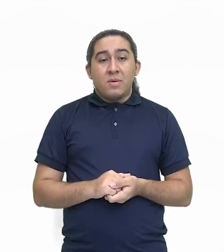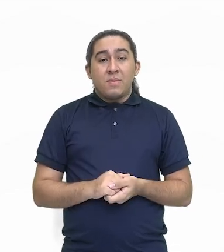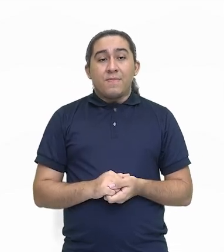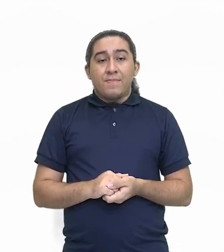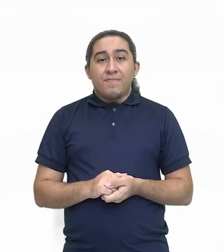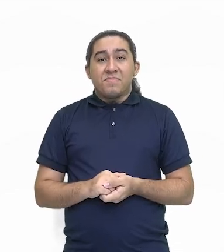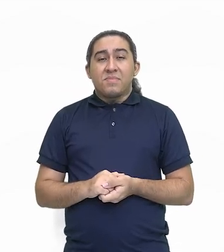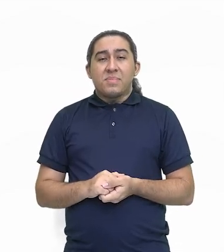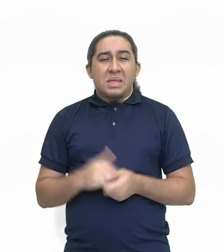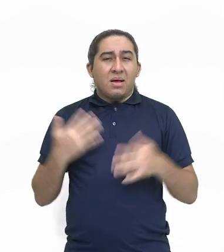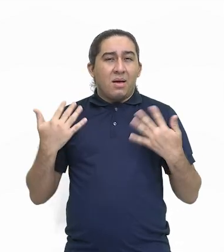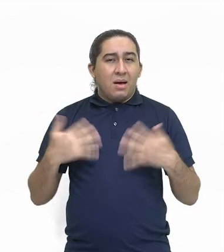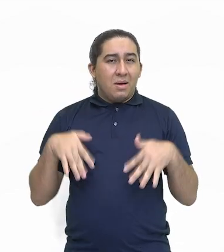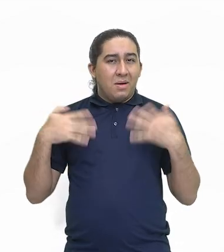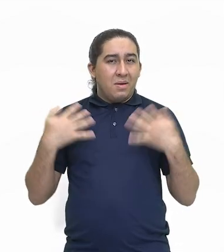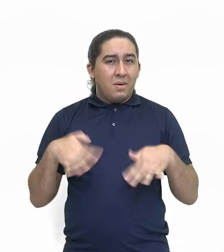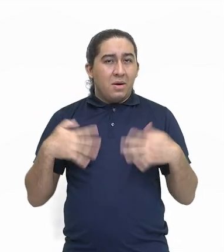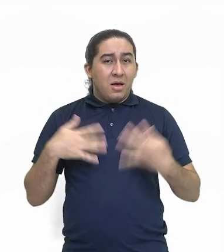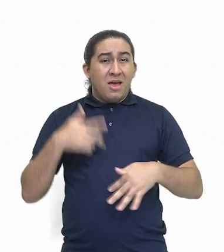Ai, dona feia,